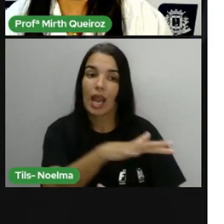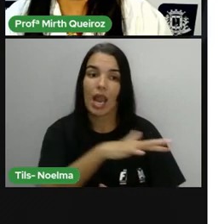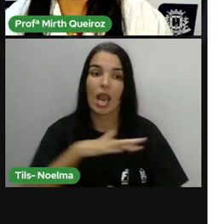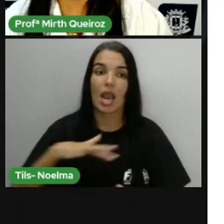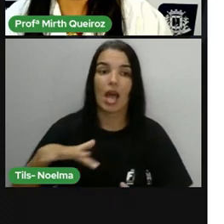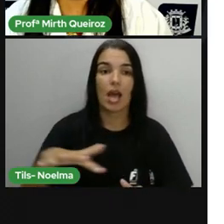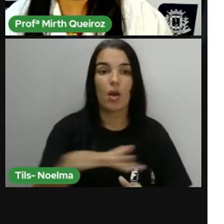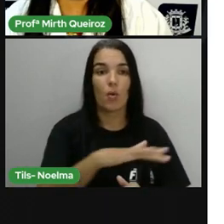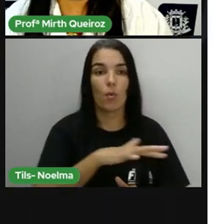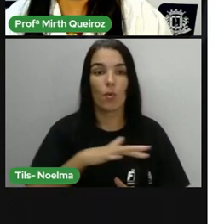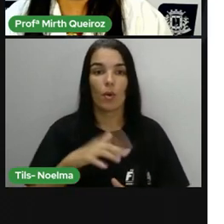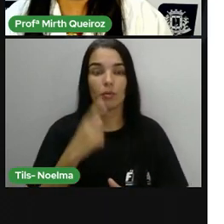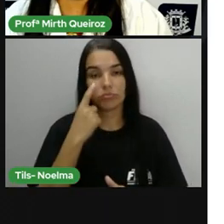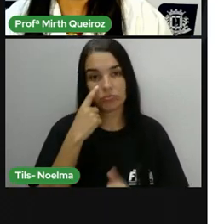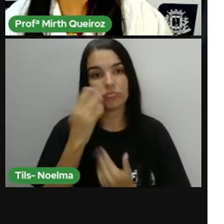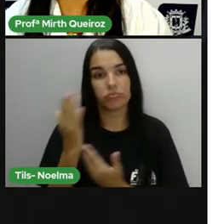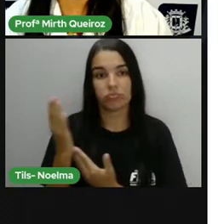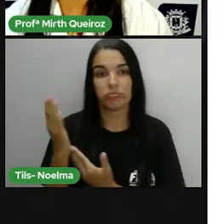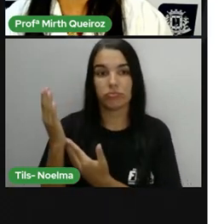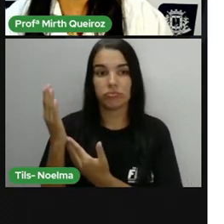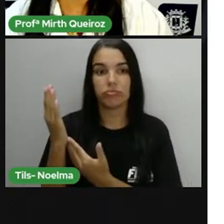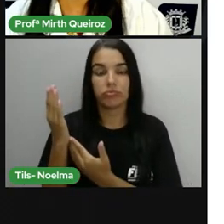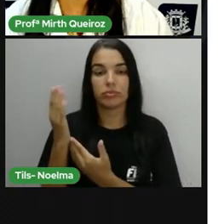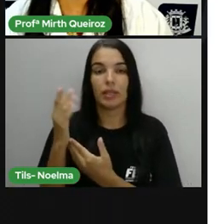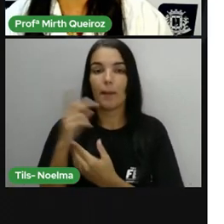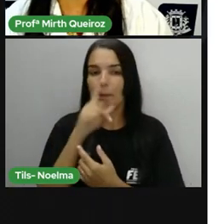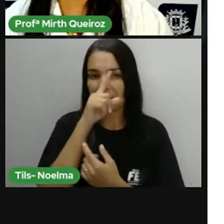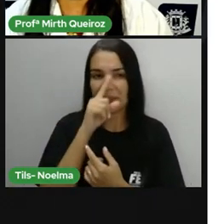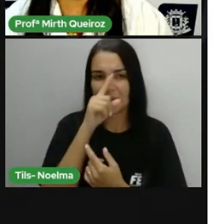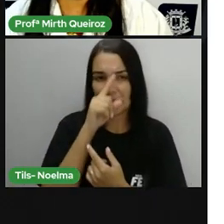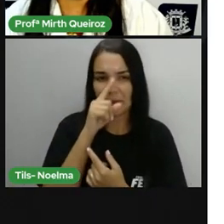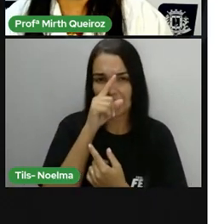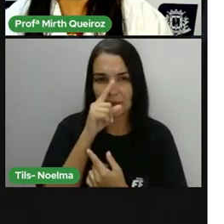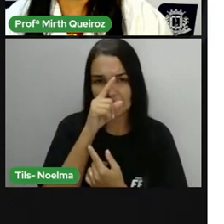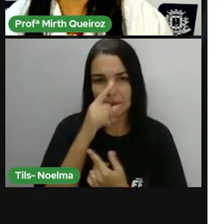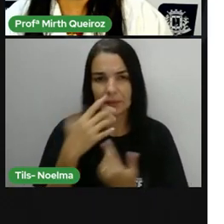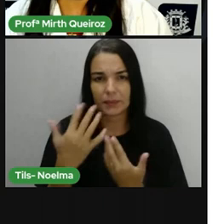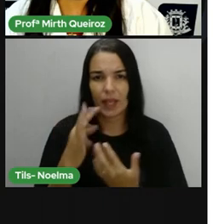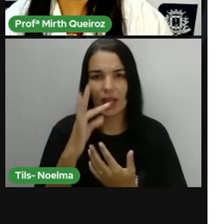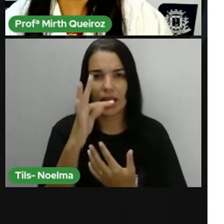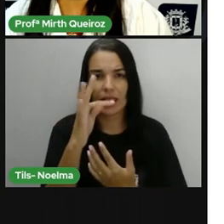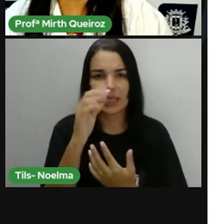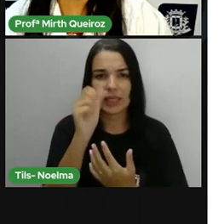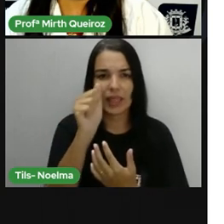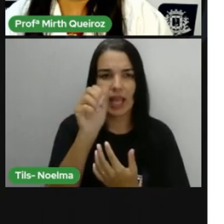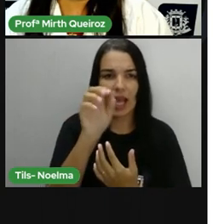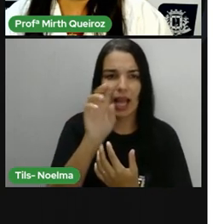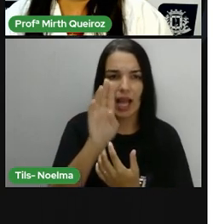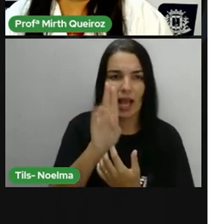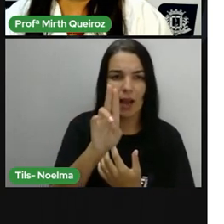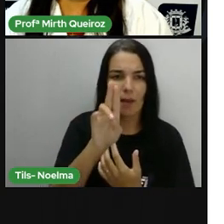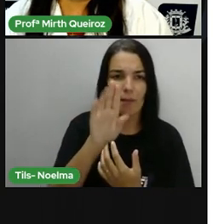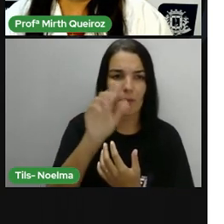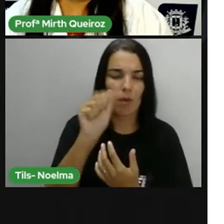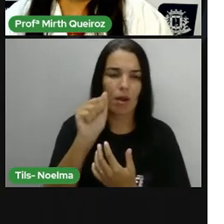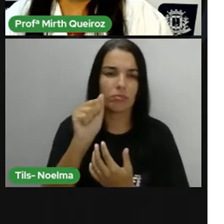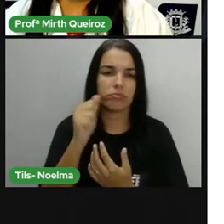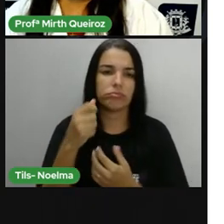Tem a Lagoa de Pindóia aqui, a Lagoa de Tábua, Olha